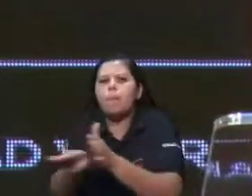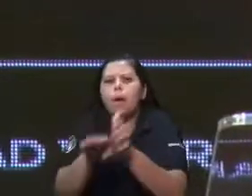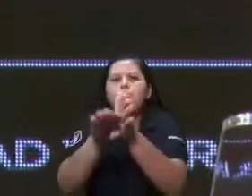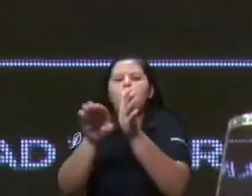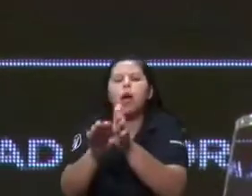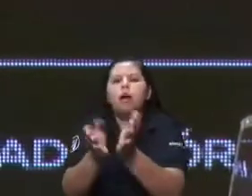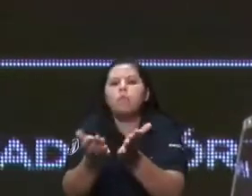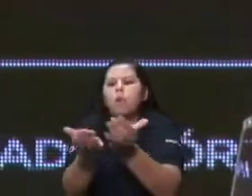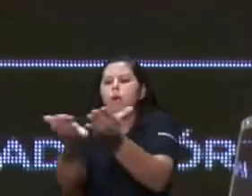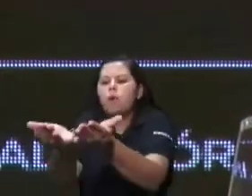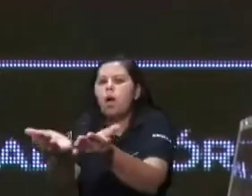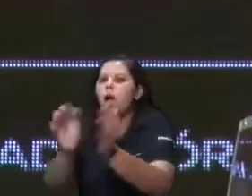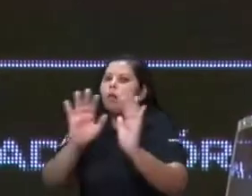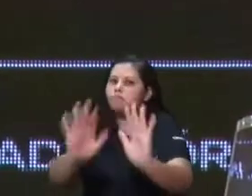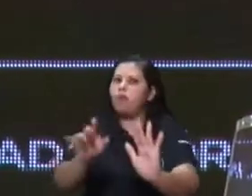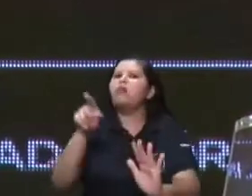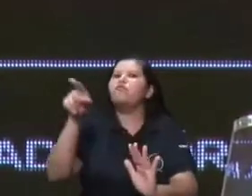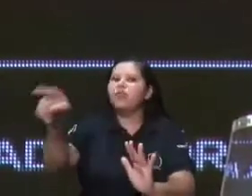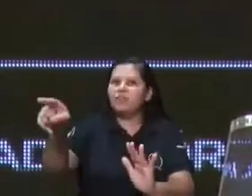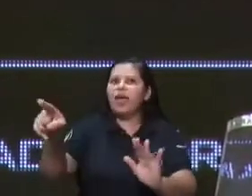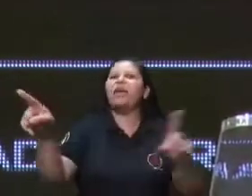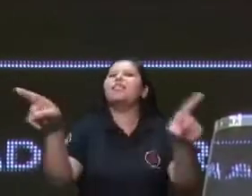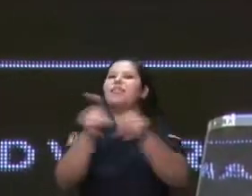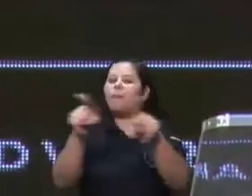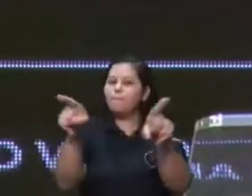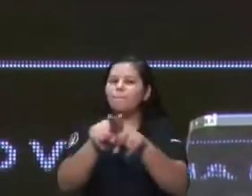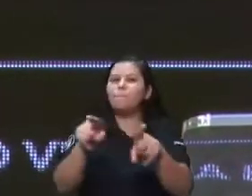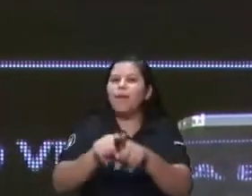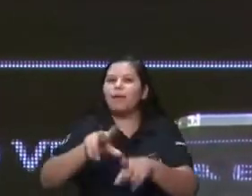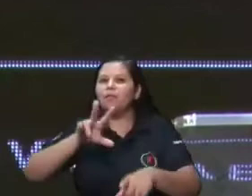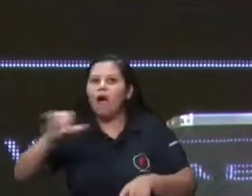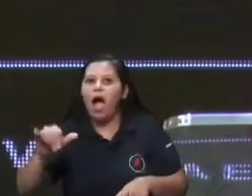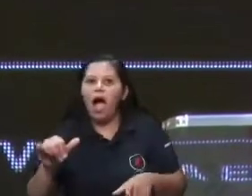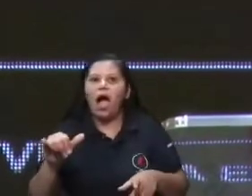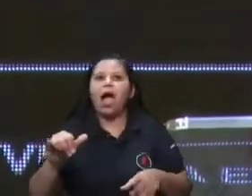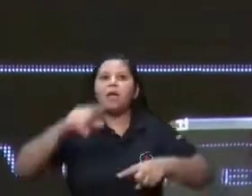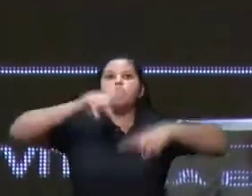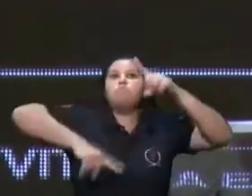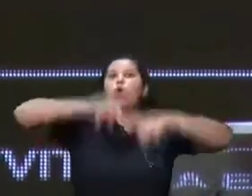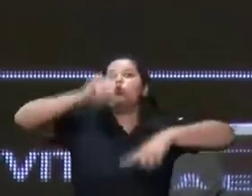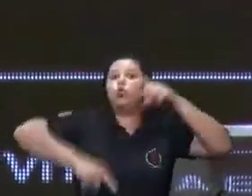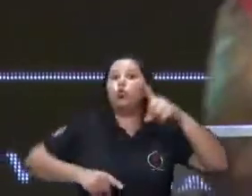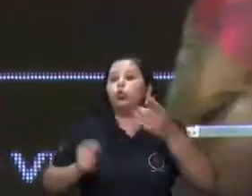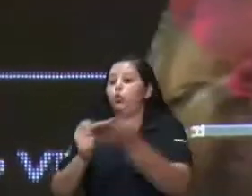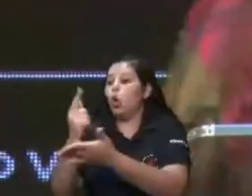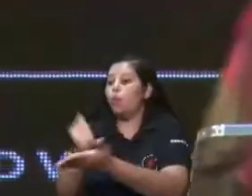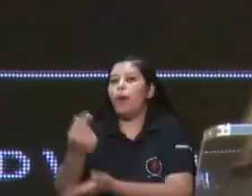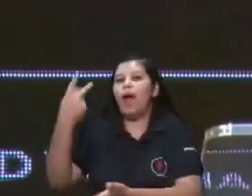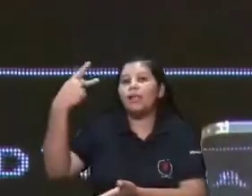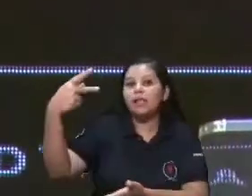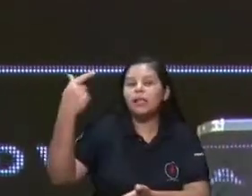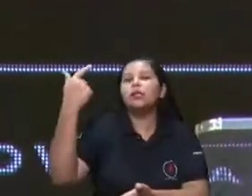mas você será uma saída para que eles levem produtos de ti para outros lugares.